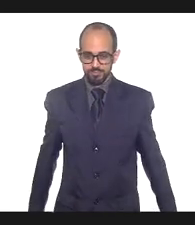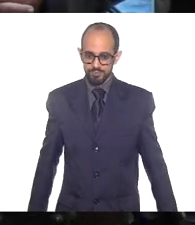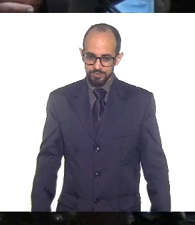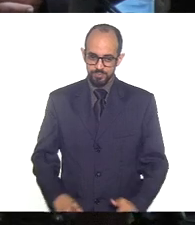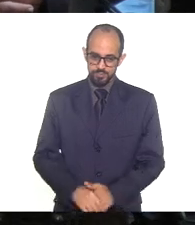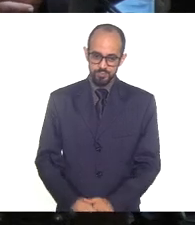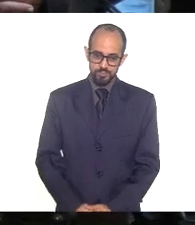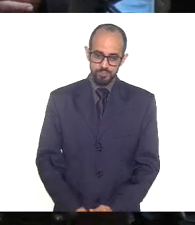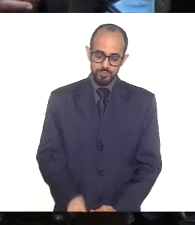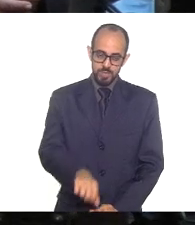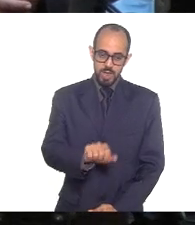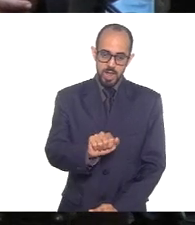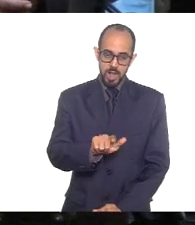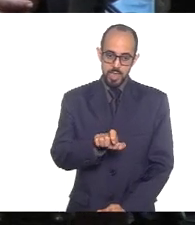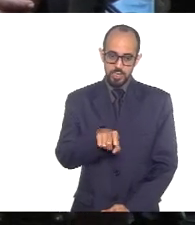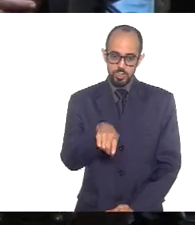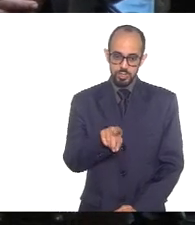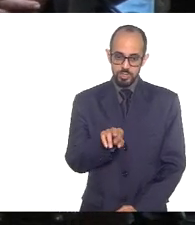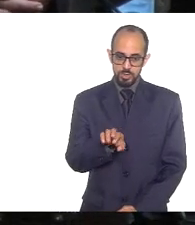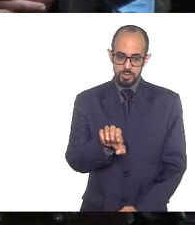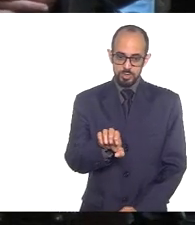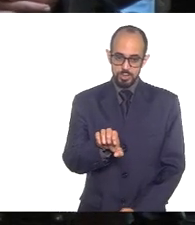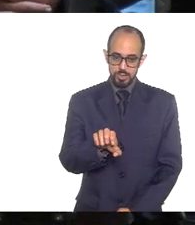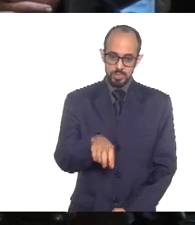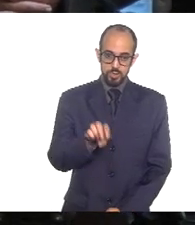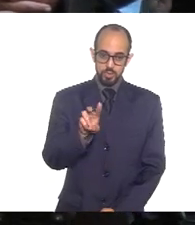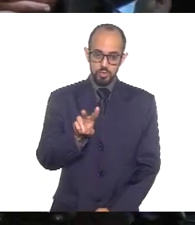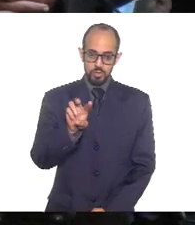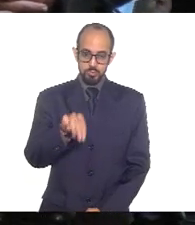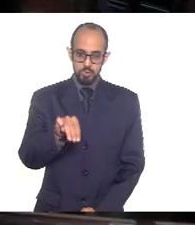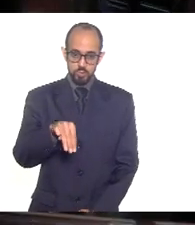o deputado Alexandre Freitas dois minutos